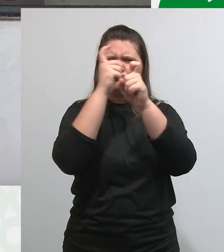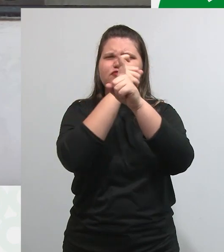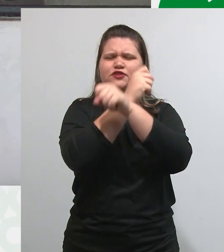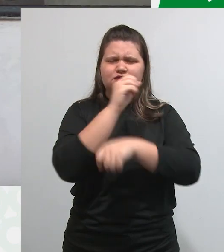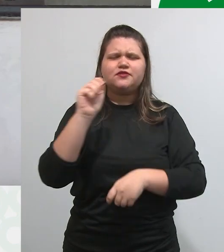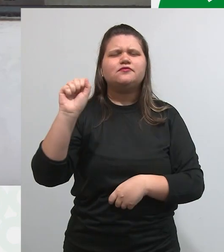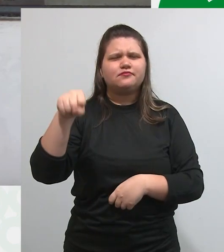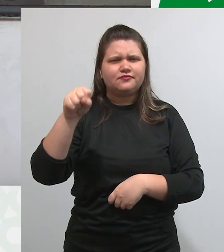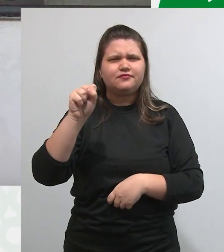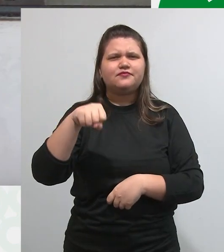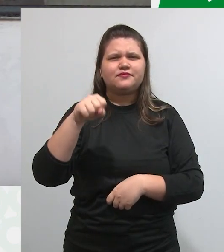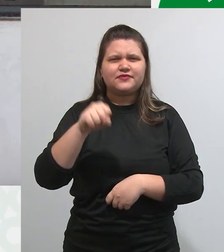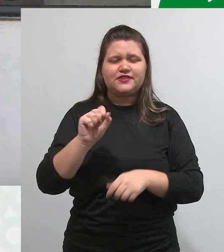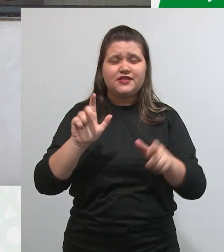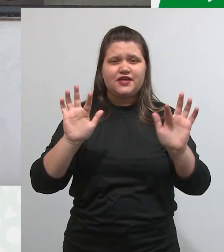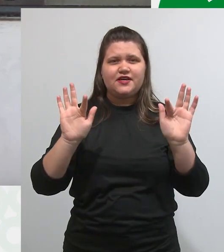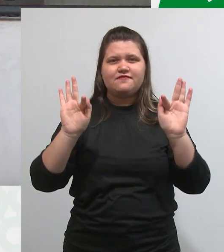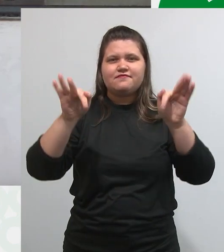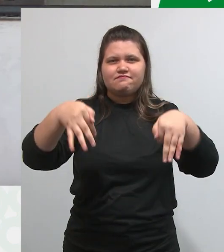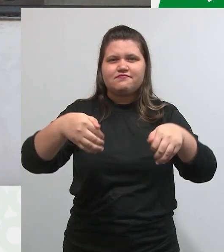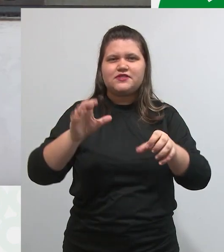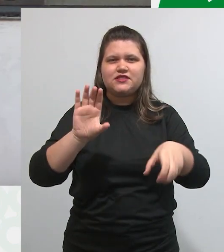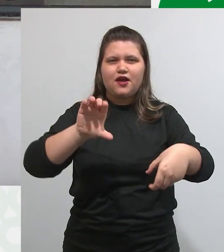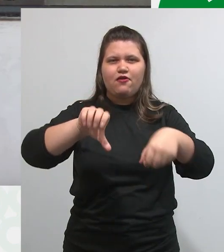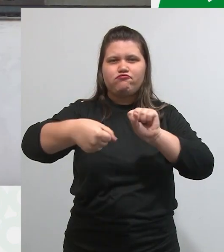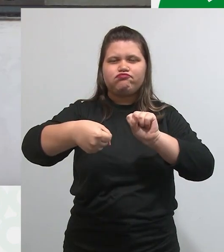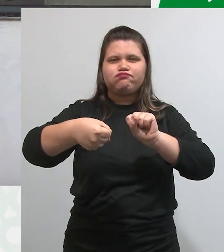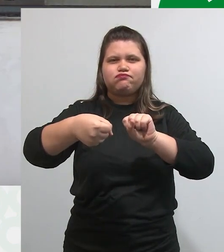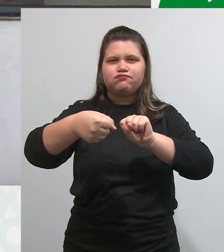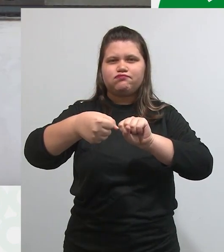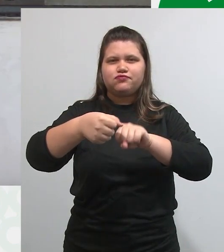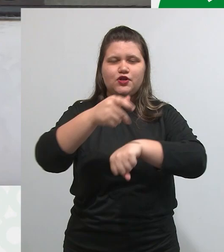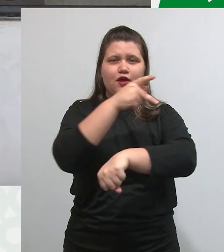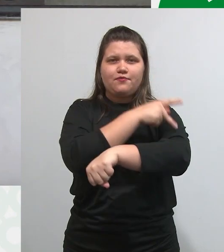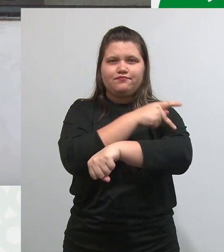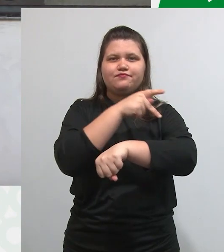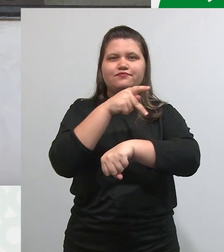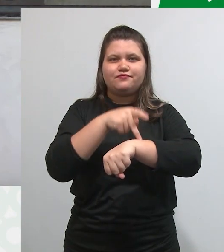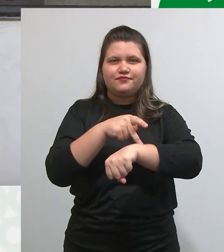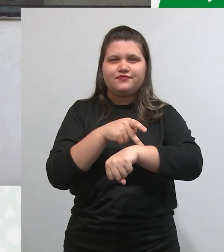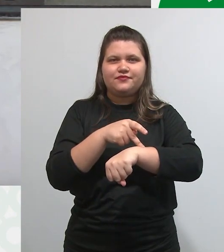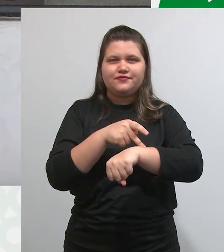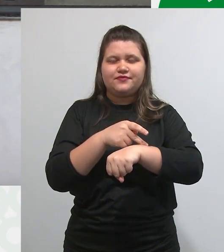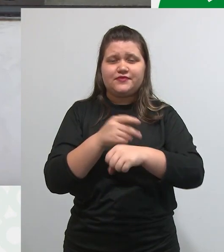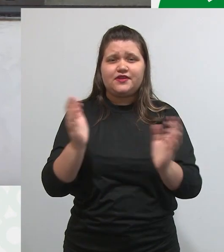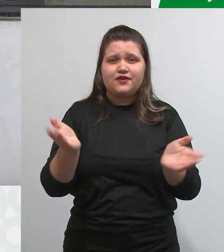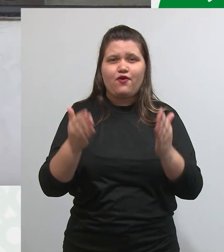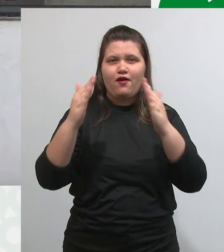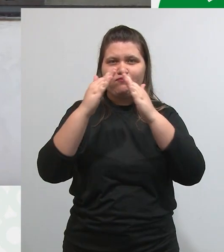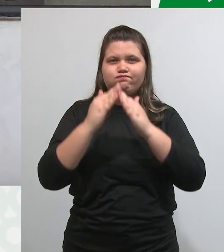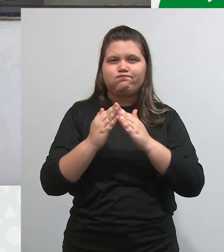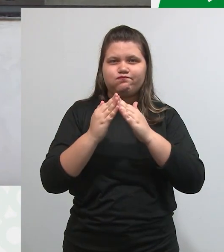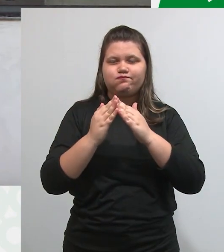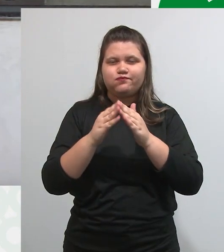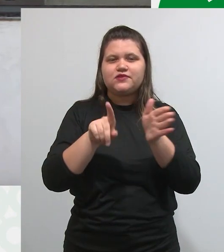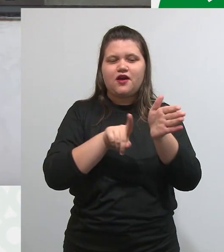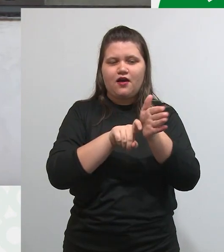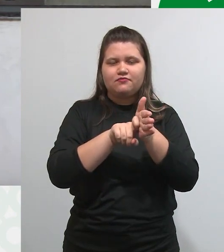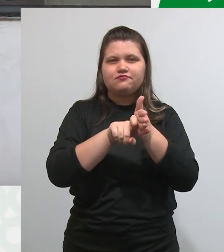curso de pedagogia. Aí vim para Cacoal, aí ficou mais tranquilo, porque aí eu estava morando aqui em Cacoal.